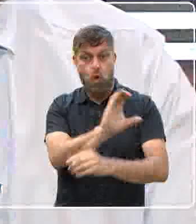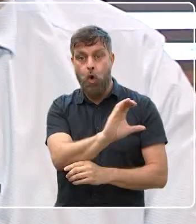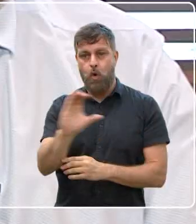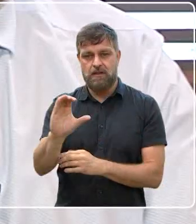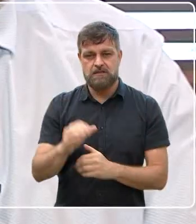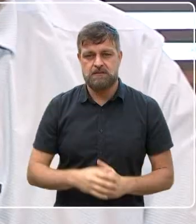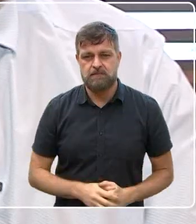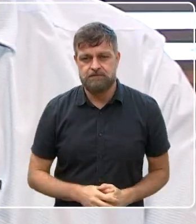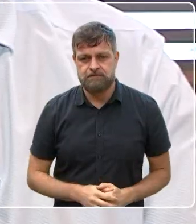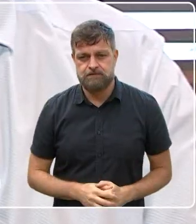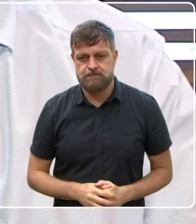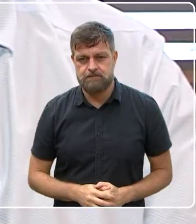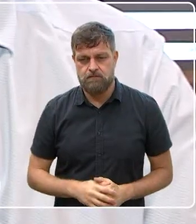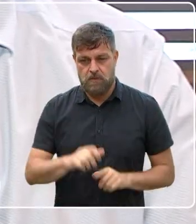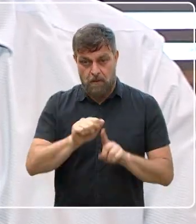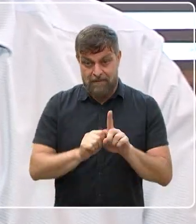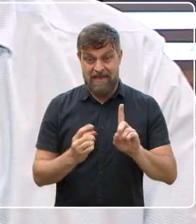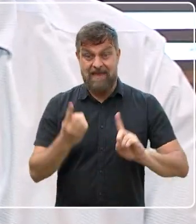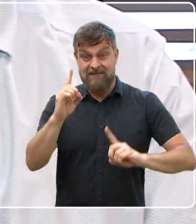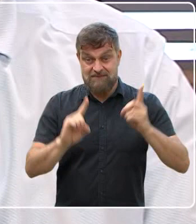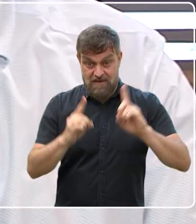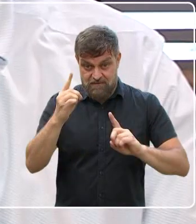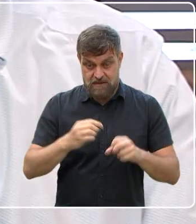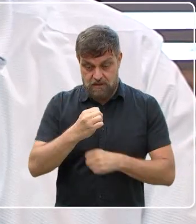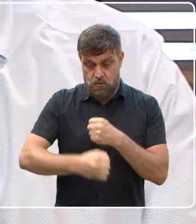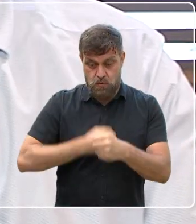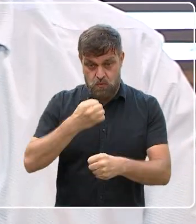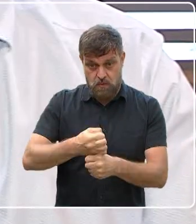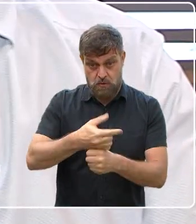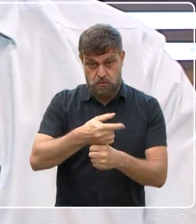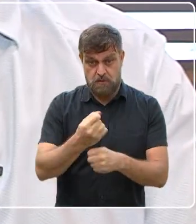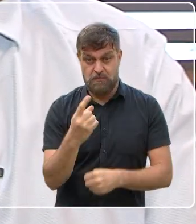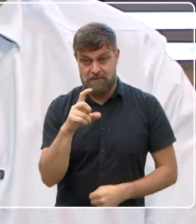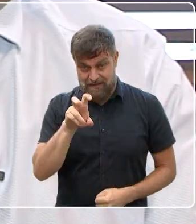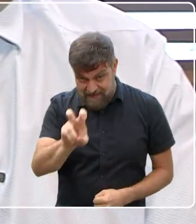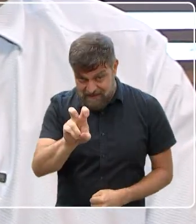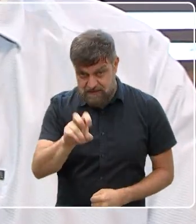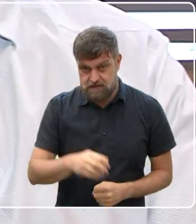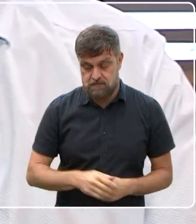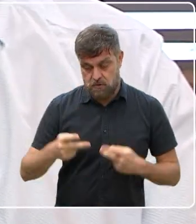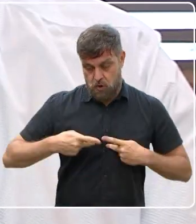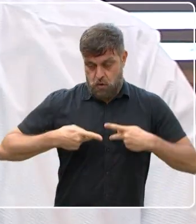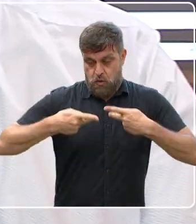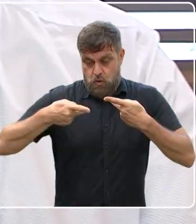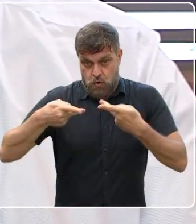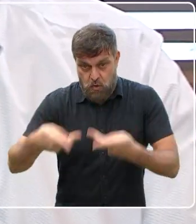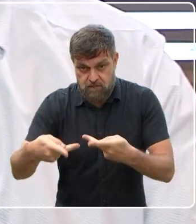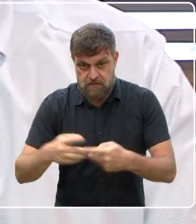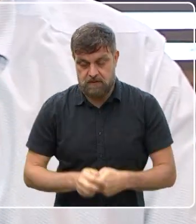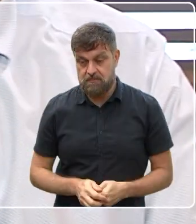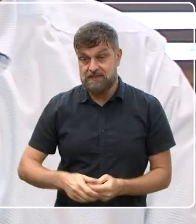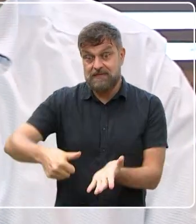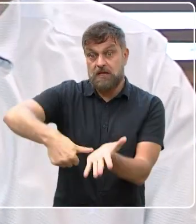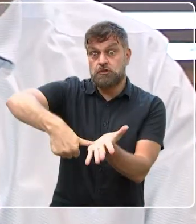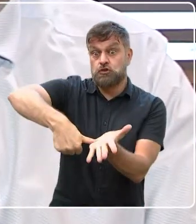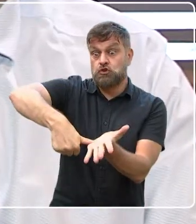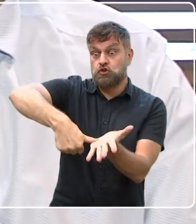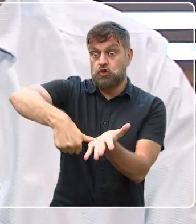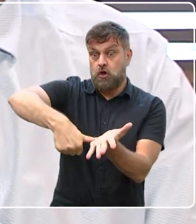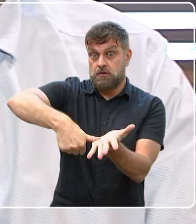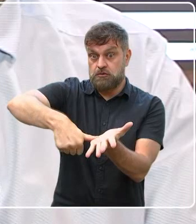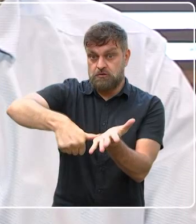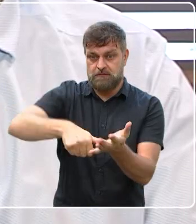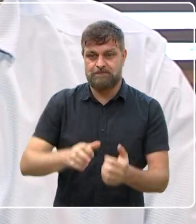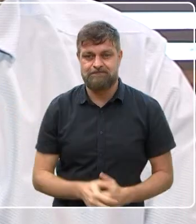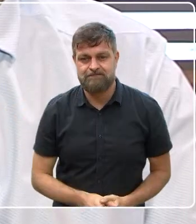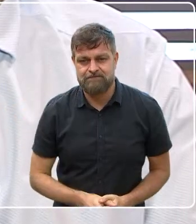coordenação. E aí em fevereiro de 2015, eles me convidaram para ser sócio do escritório.